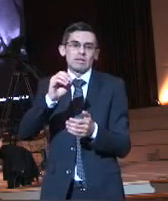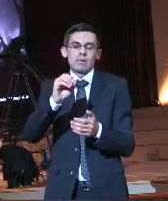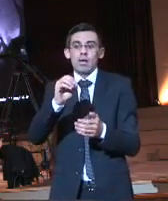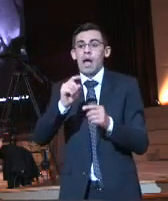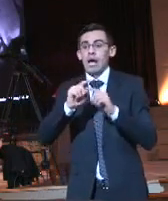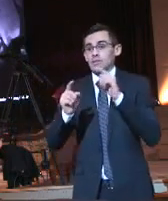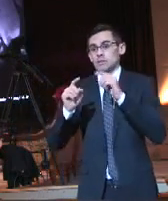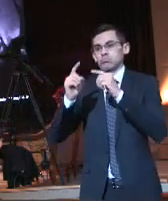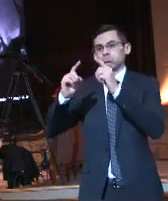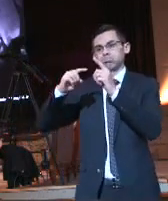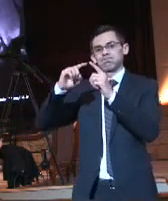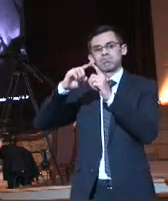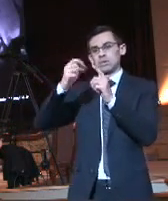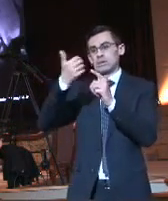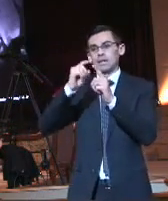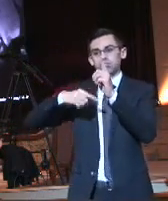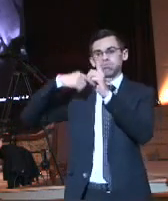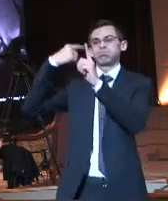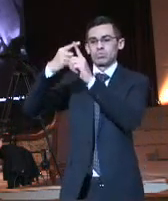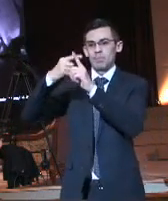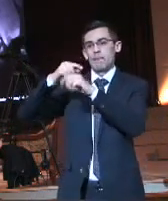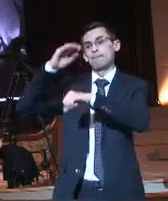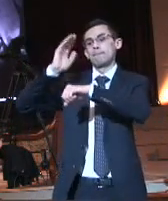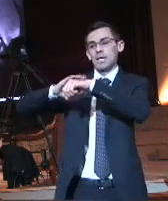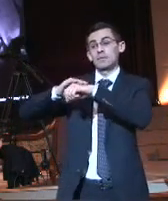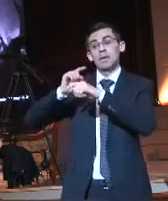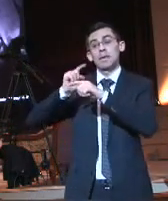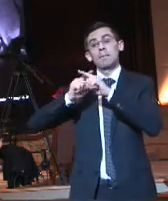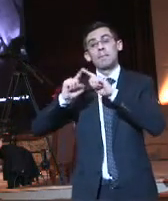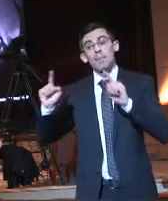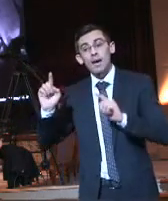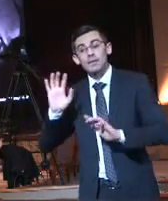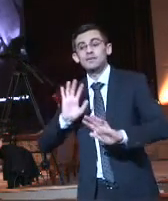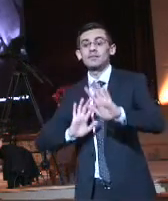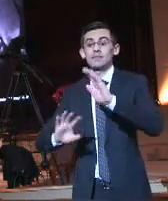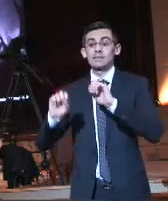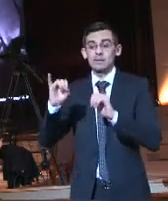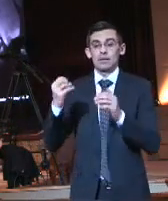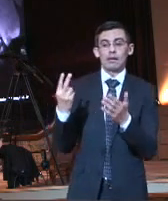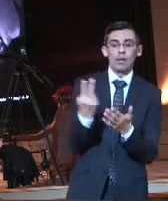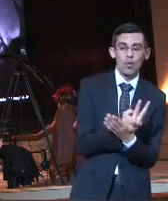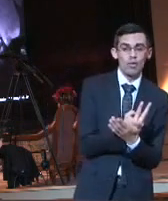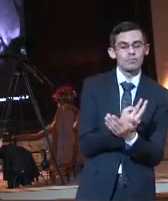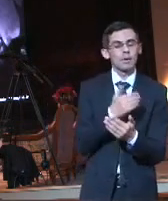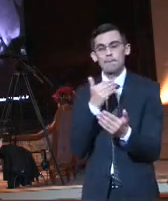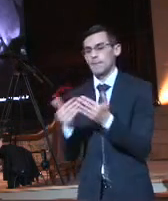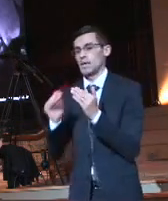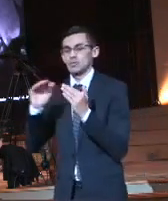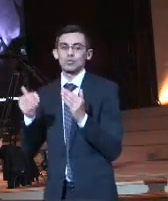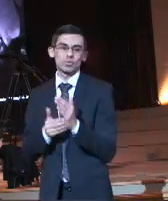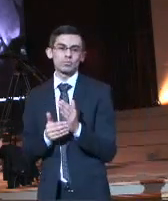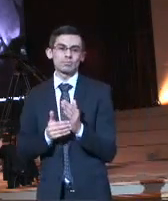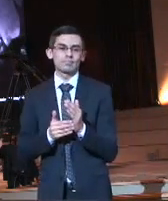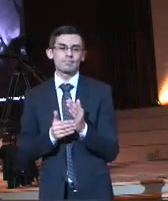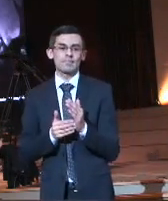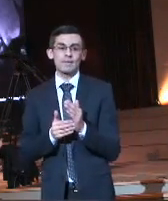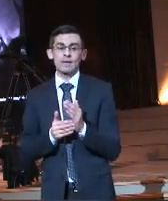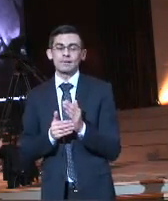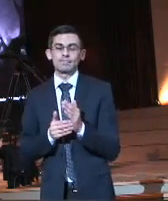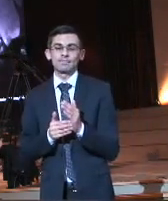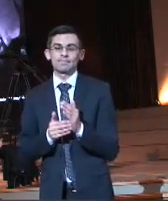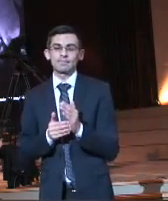10 vezes se você acertou o chute. Mas se você errou o chute, você perde tudo.